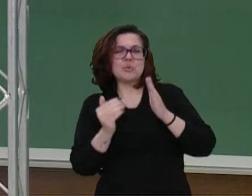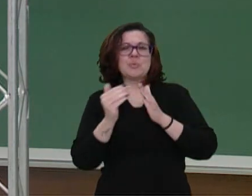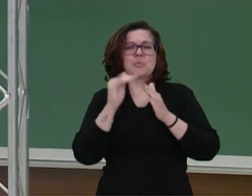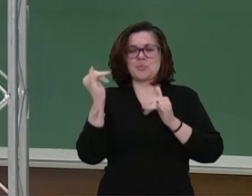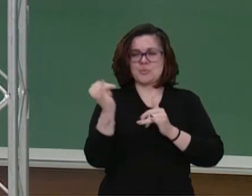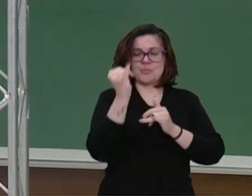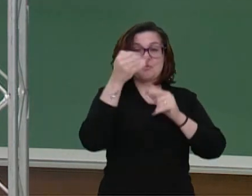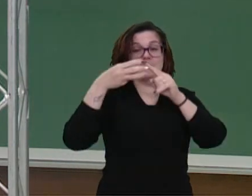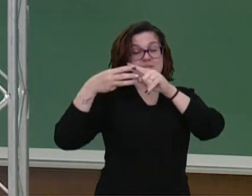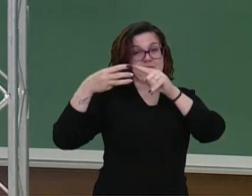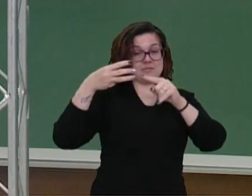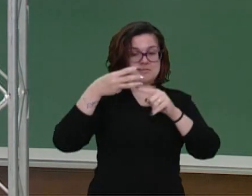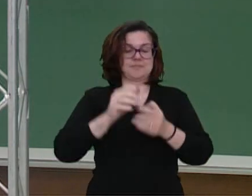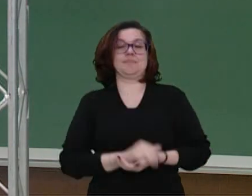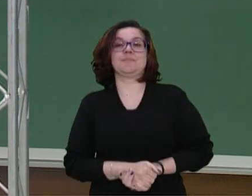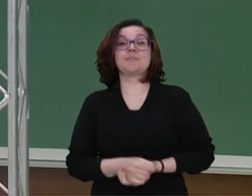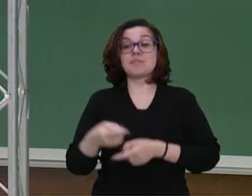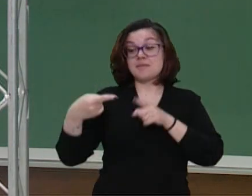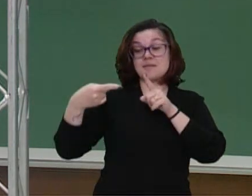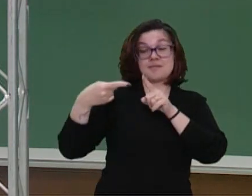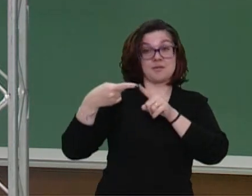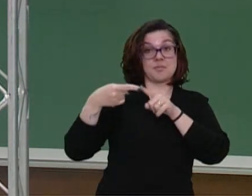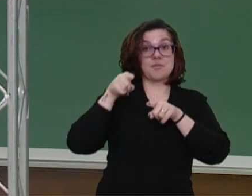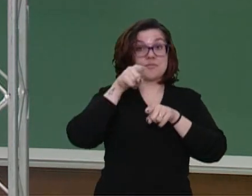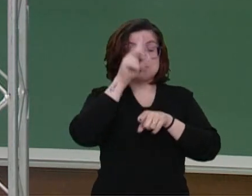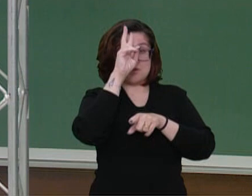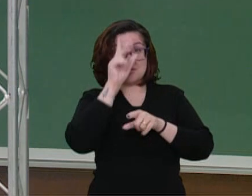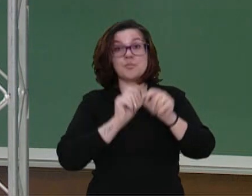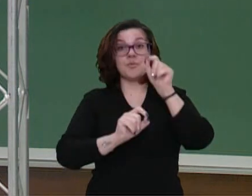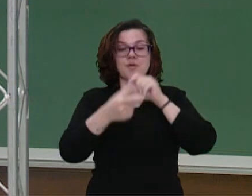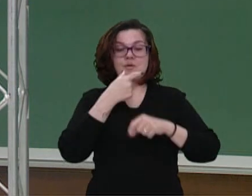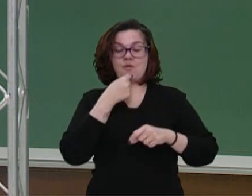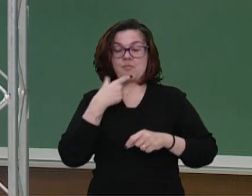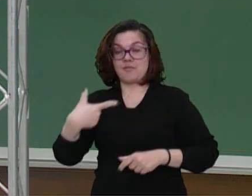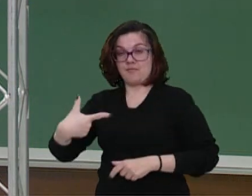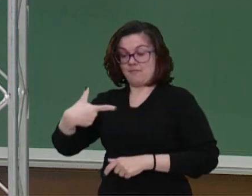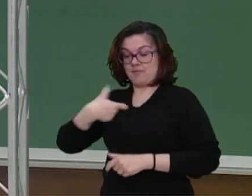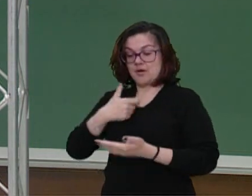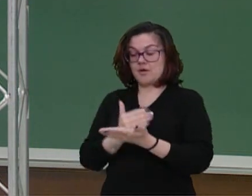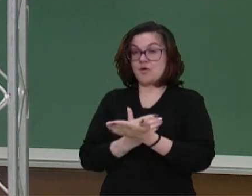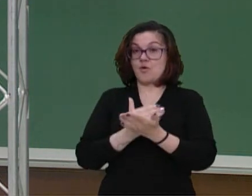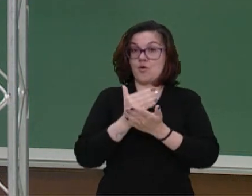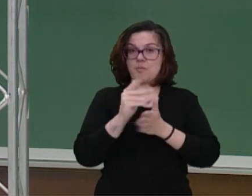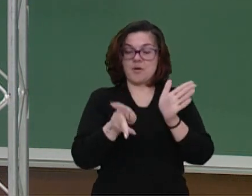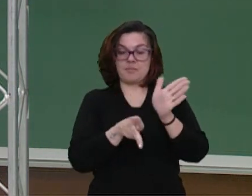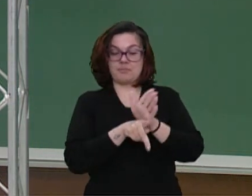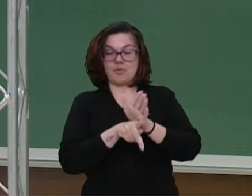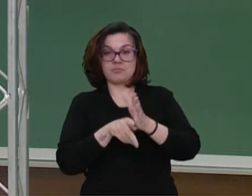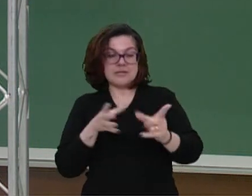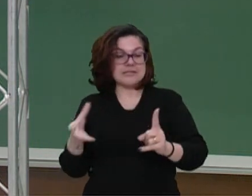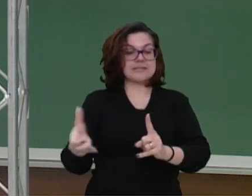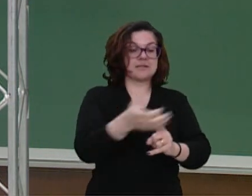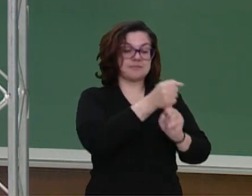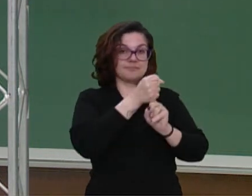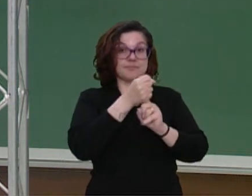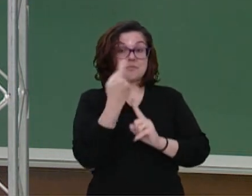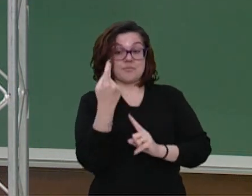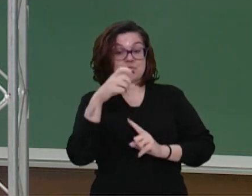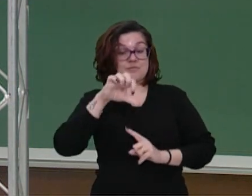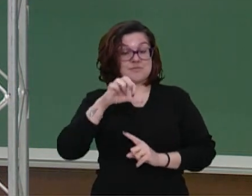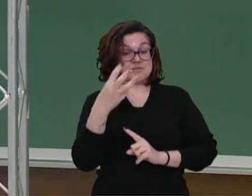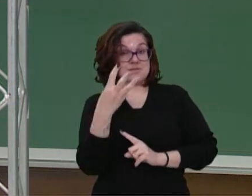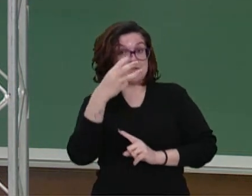dessas três etapas. Na primeira fase, lembre-se que o Vargas começa a governar por meio de um golpe em 1930,